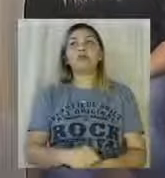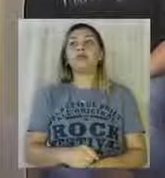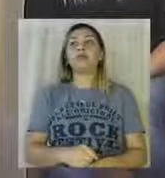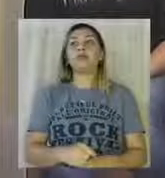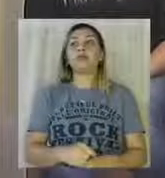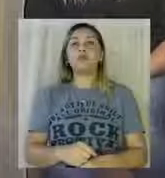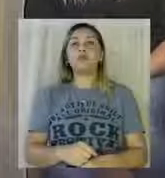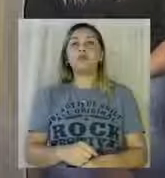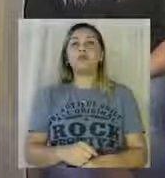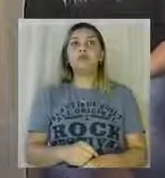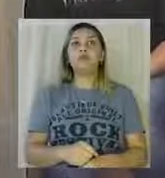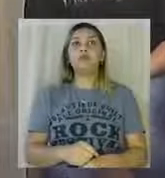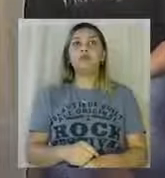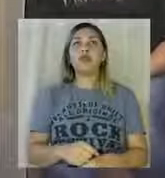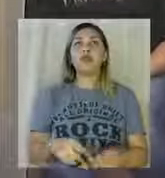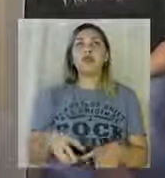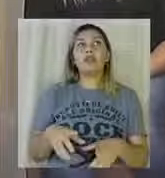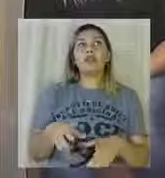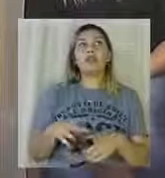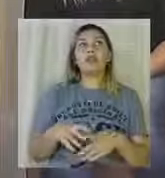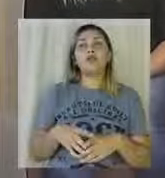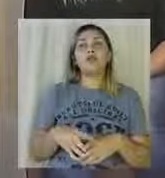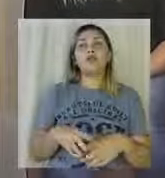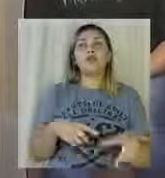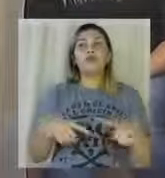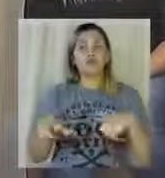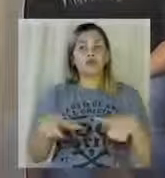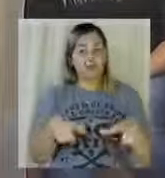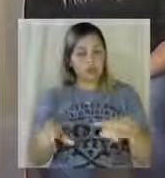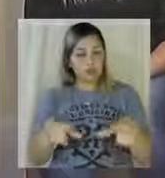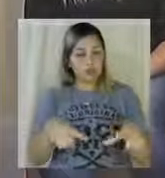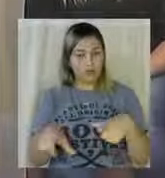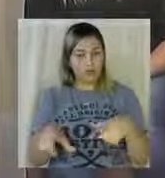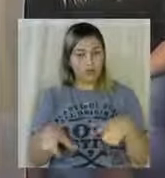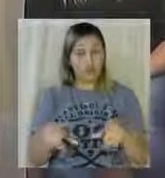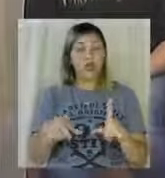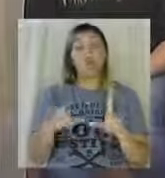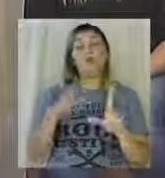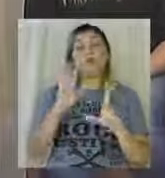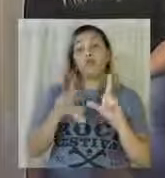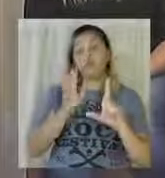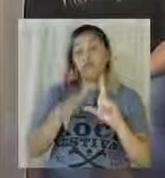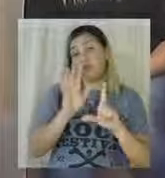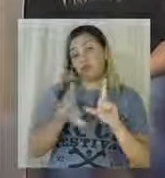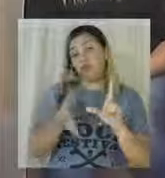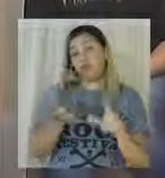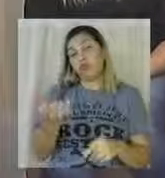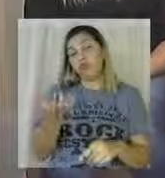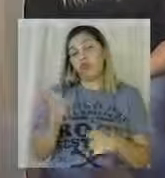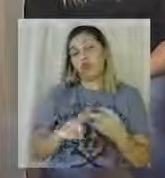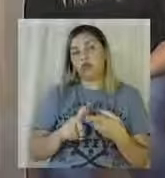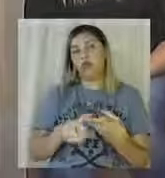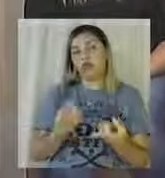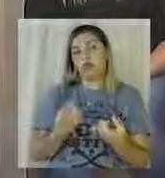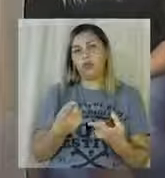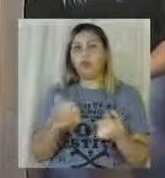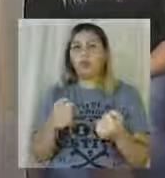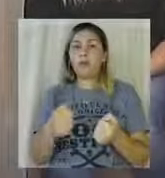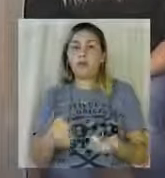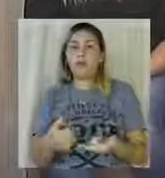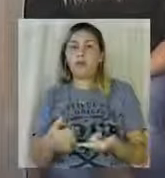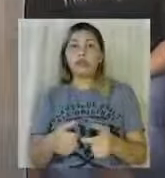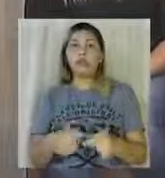qual é a área que eu escolhi para trabalhar? Letras libras, eu quero também, às vezes eu preciso